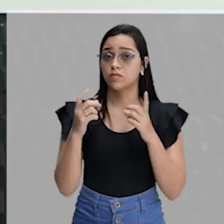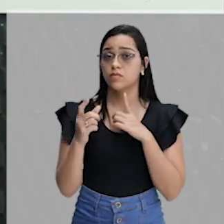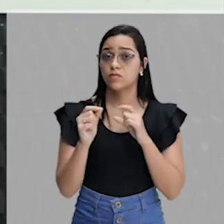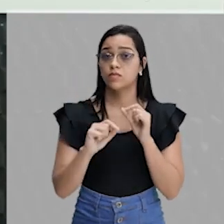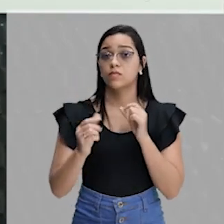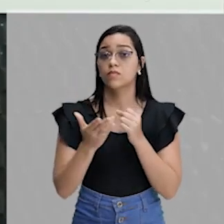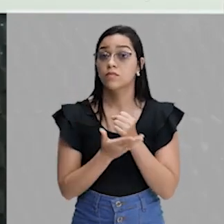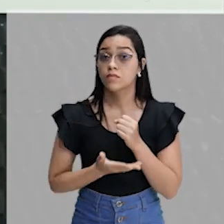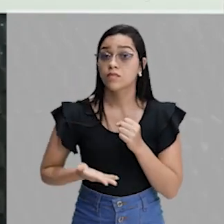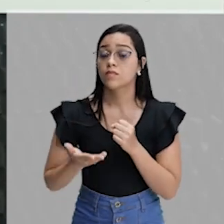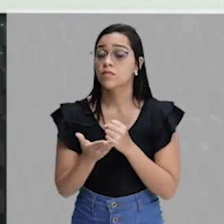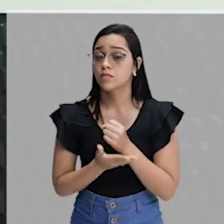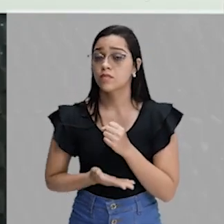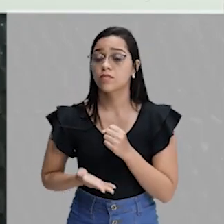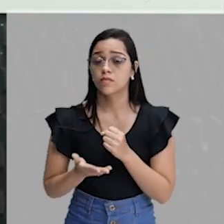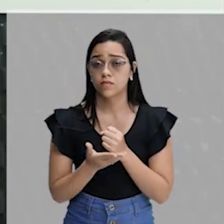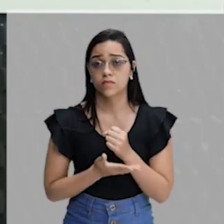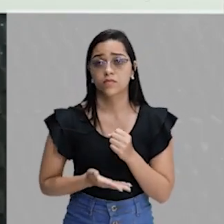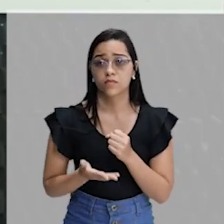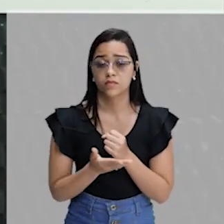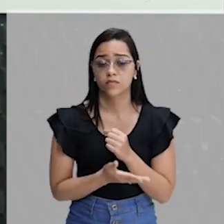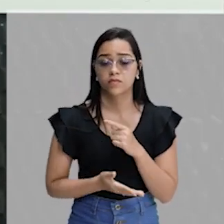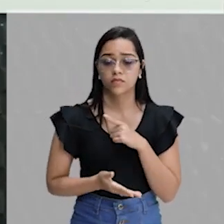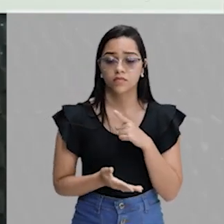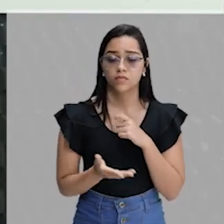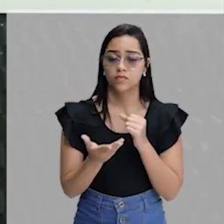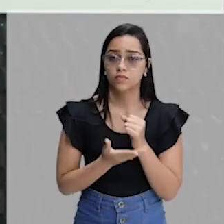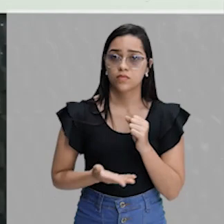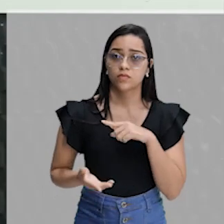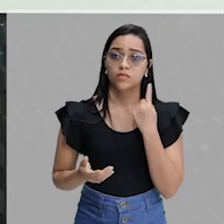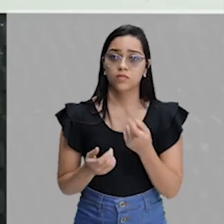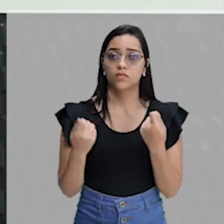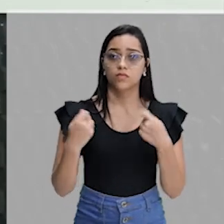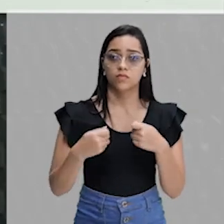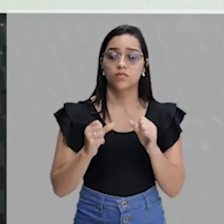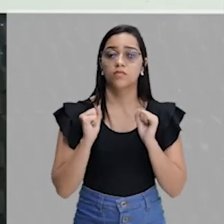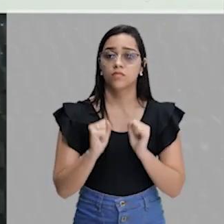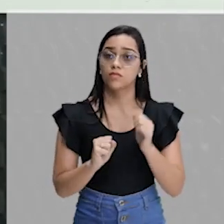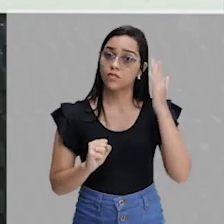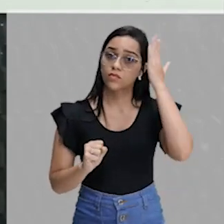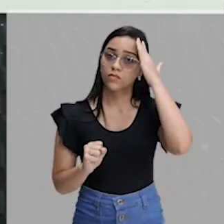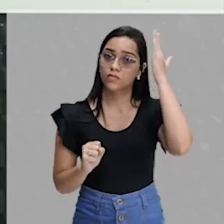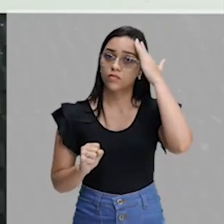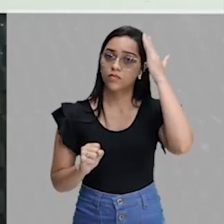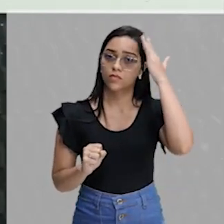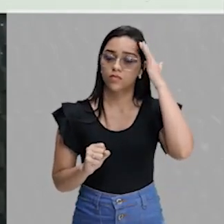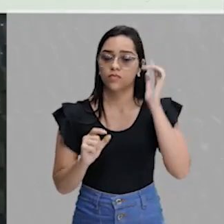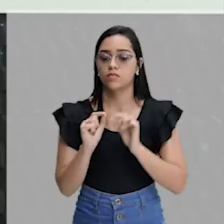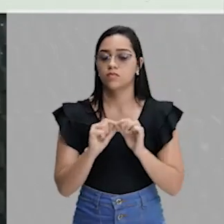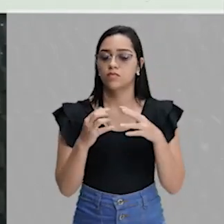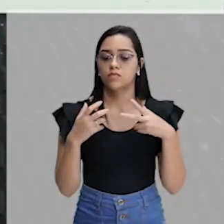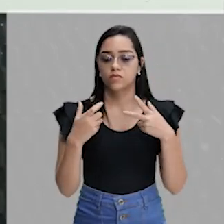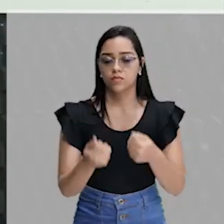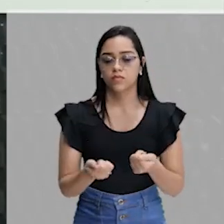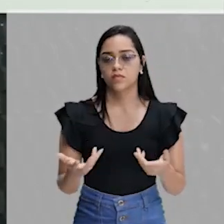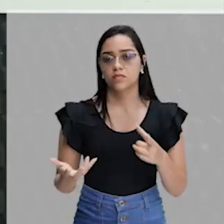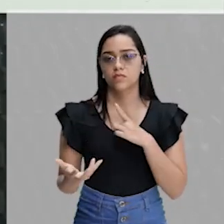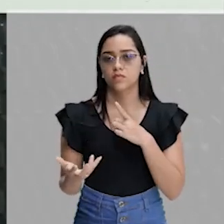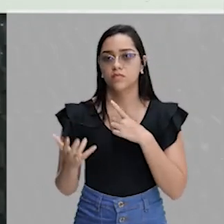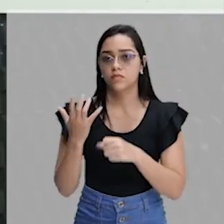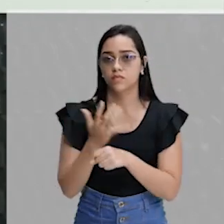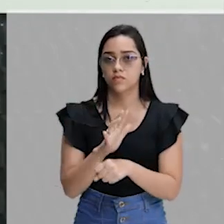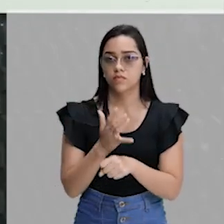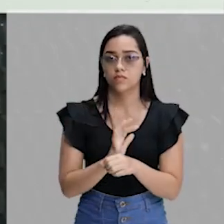uma base, certo? Então, essa base que nós precisamos para poder entender. Percebam que o restante foi só a